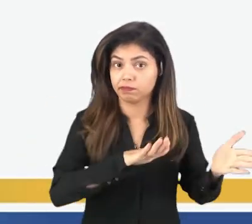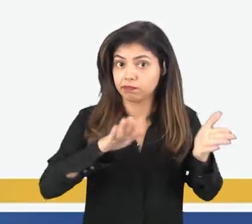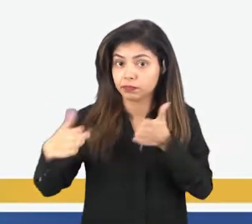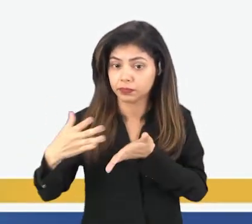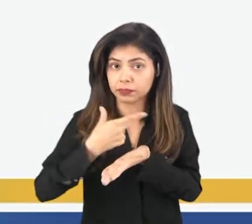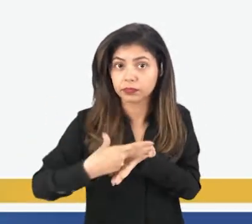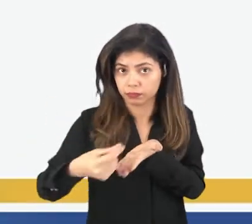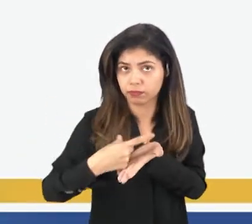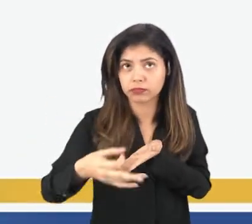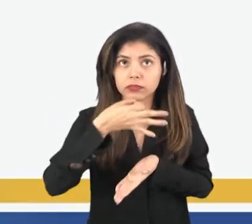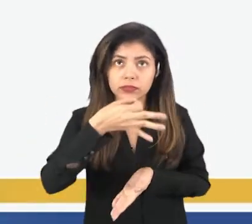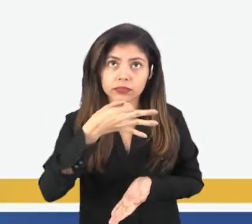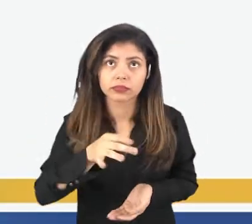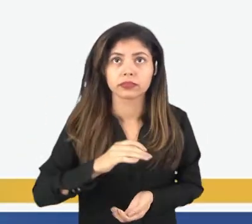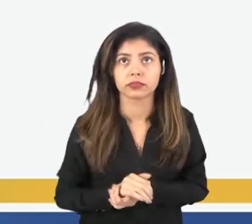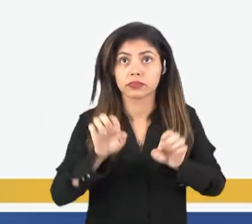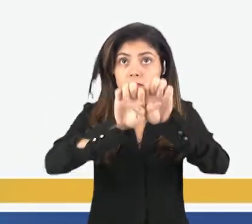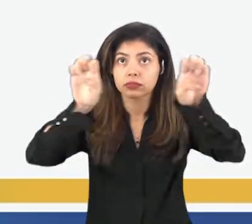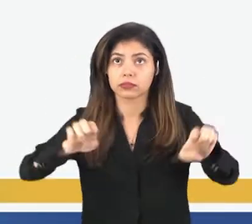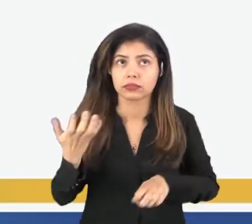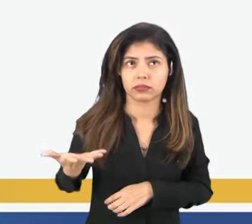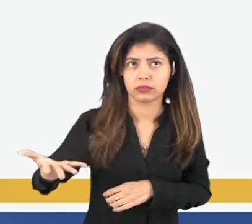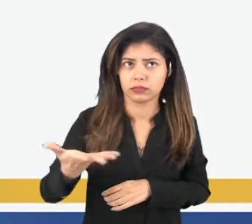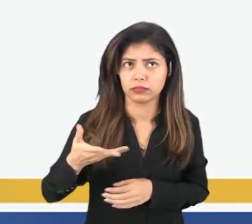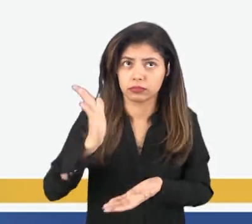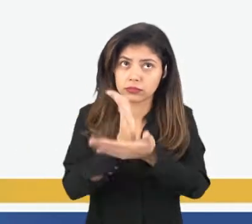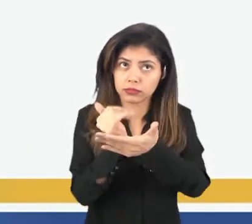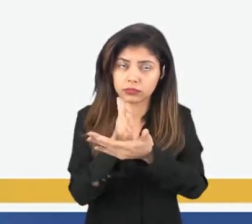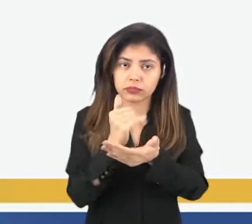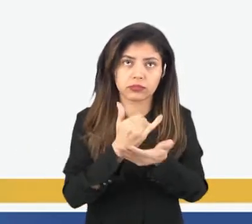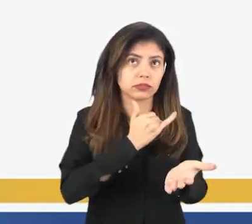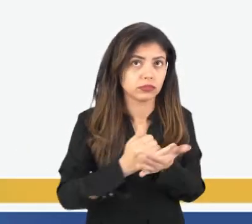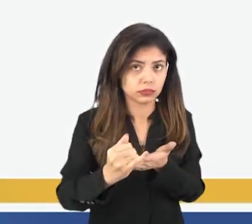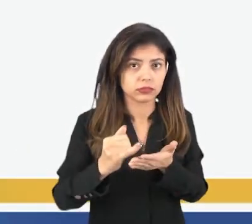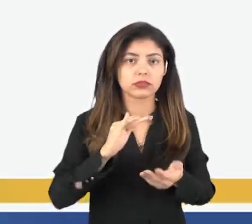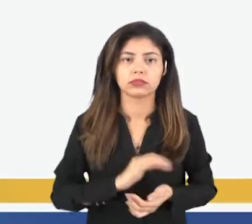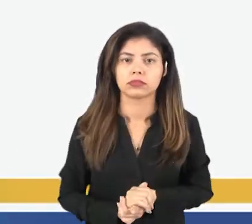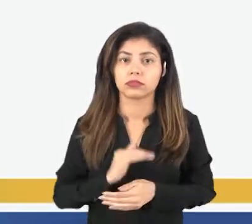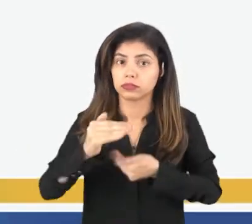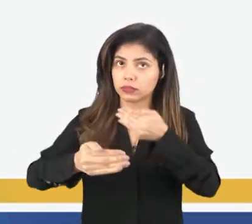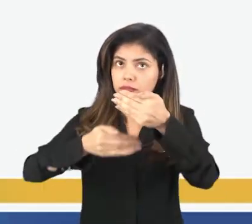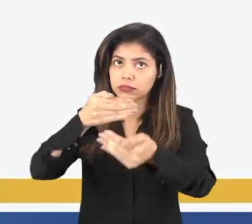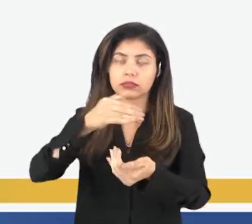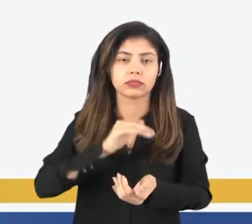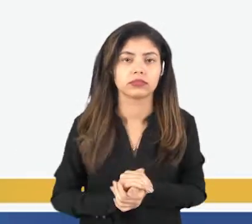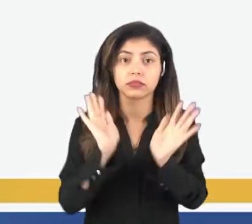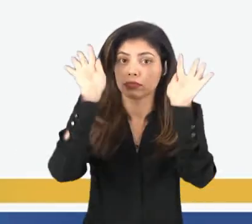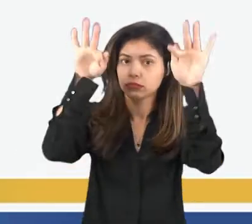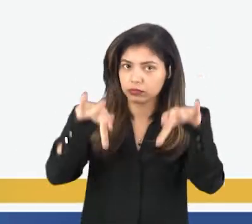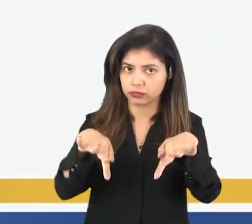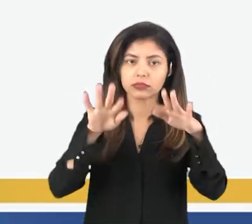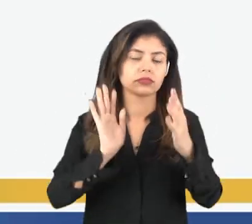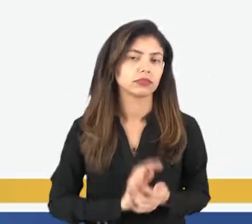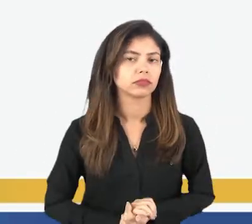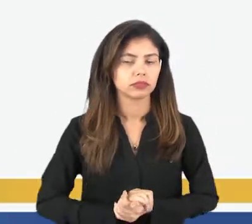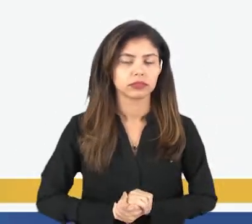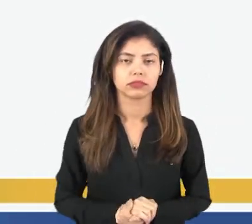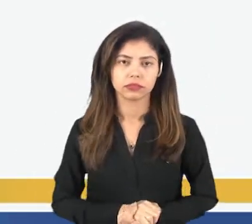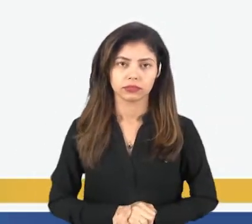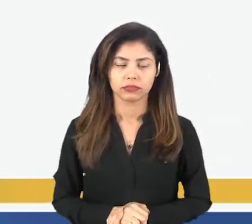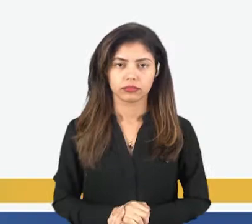parte dos artigos de opinião segue uma estrutura básica que é dividida em introdução, desenvolvimento e